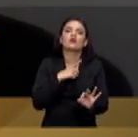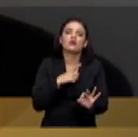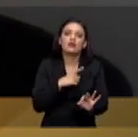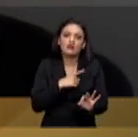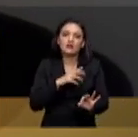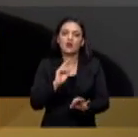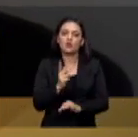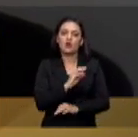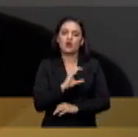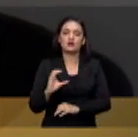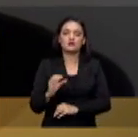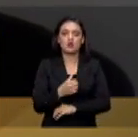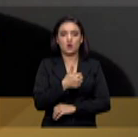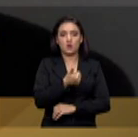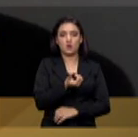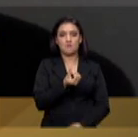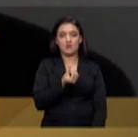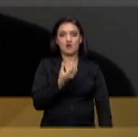nos habeas corpus